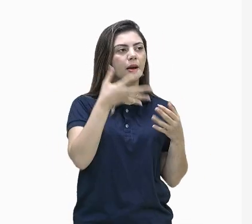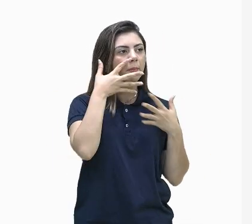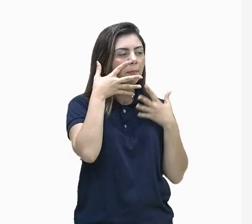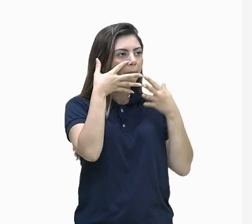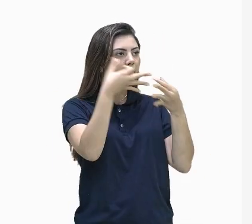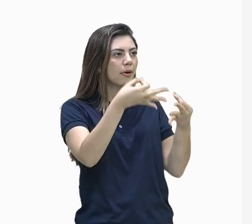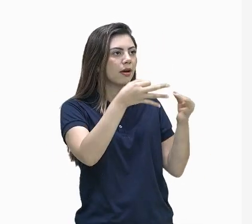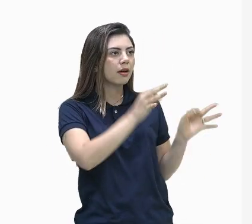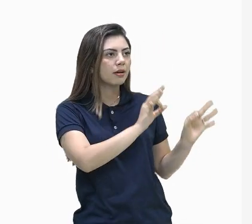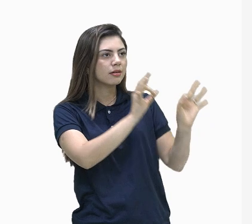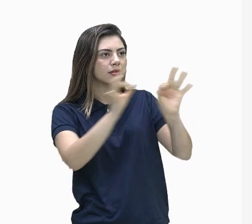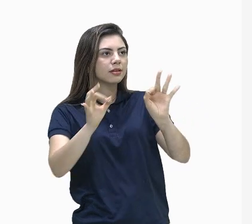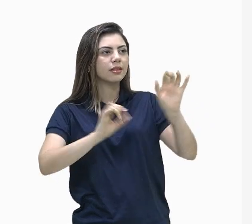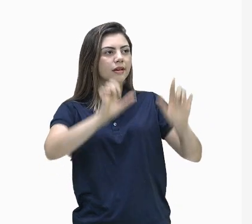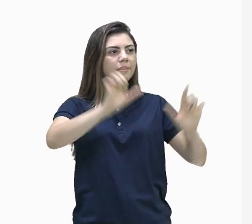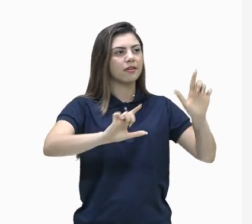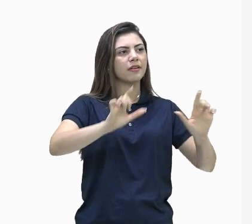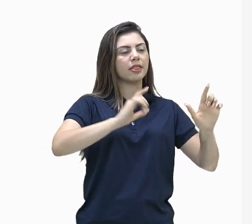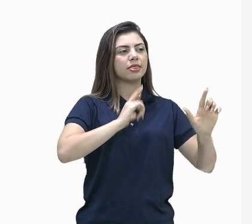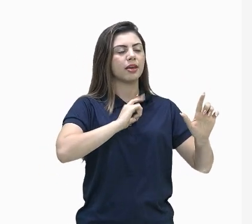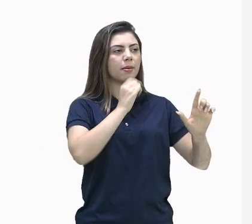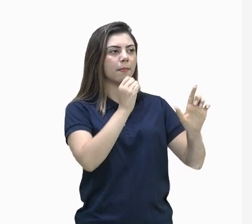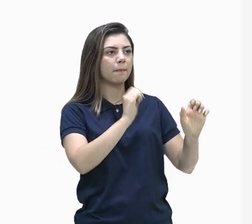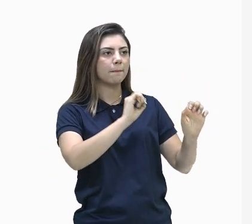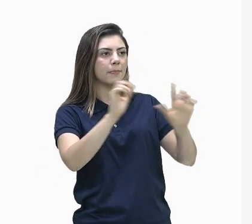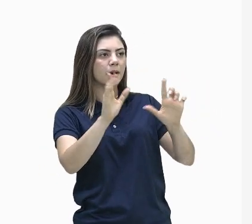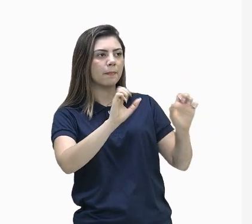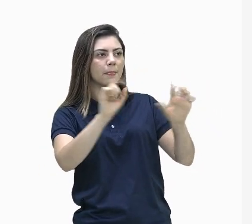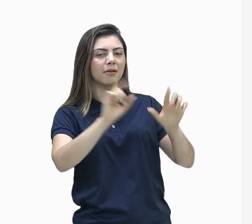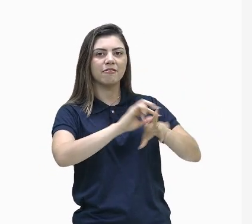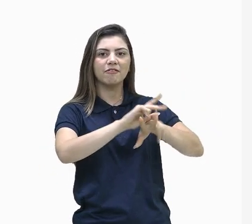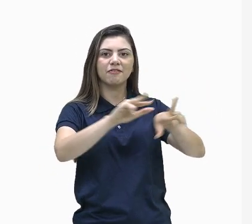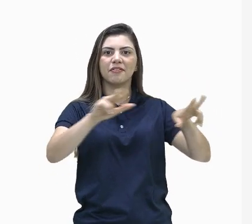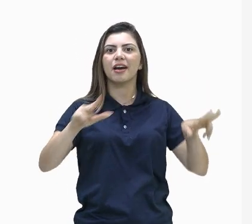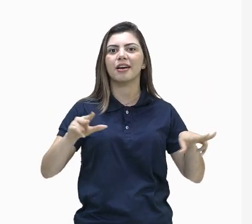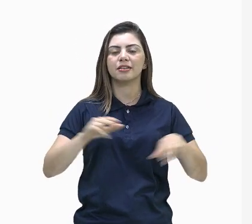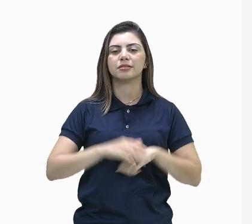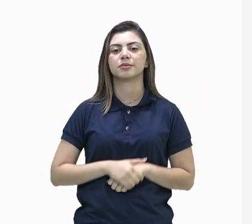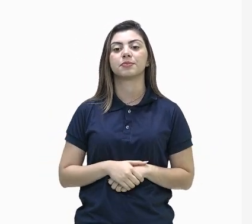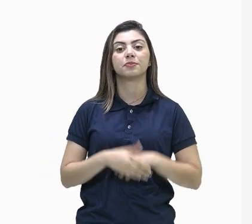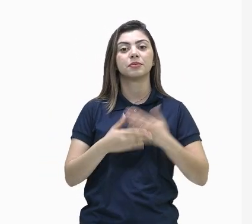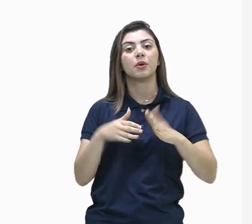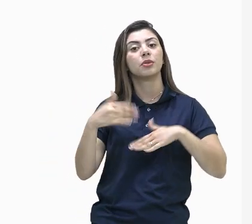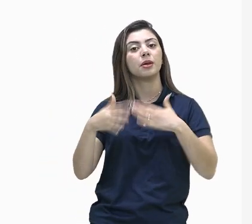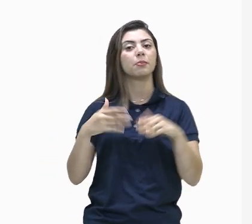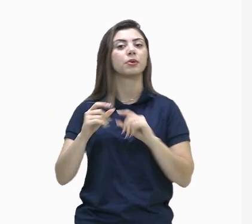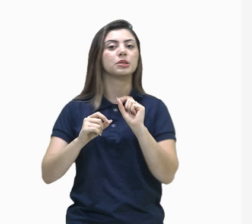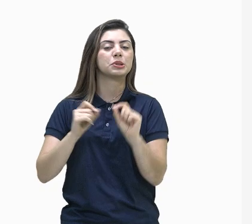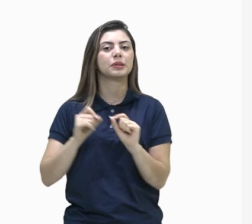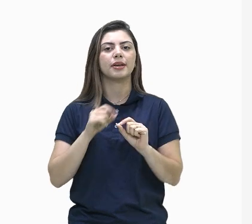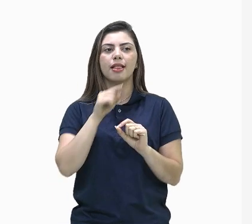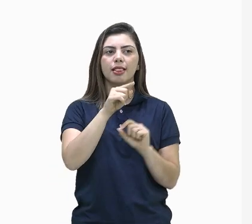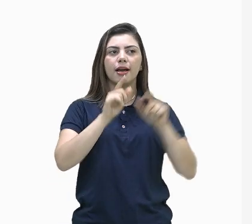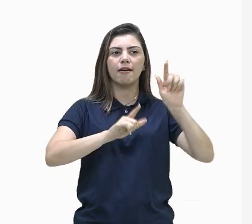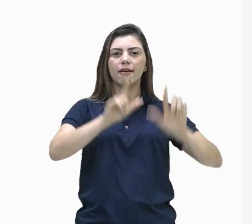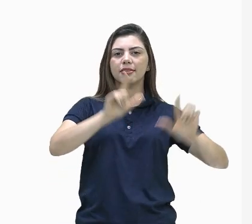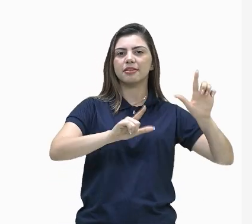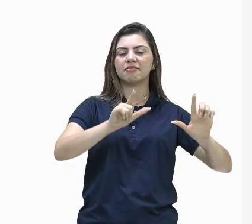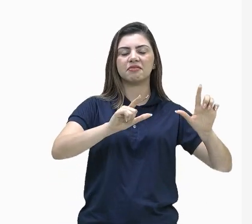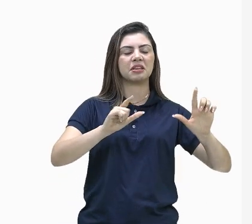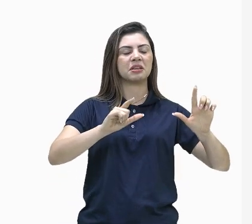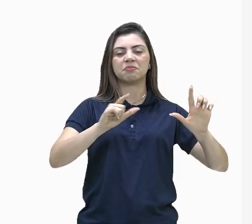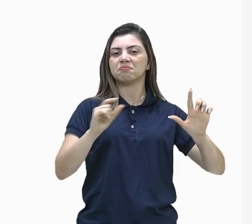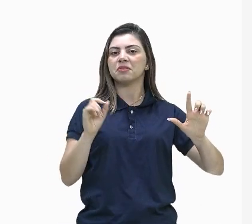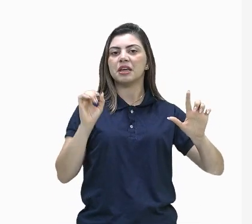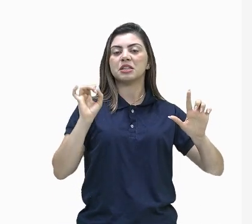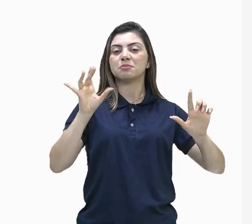vários programas. E logo, logo, rapidamente, a televisão, esse aparelho tão maravilhoso, que